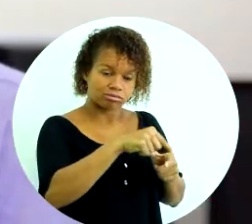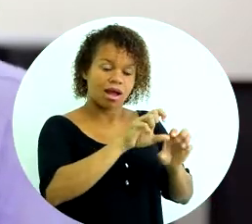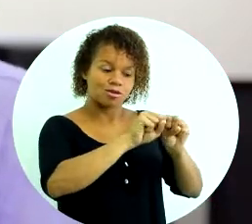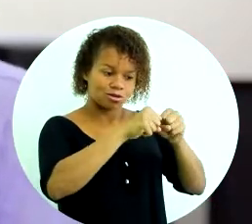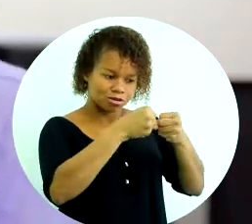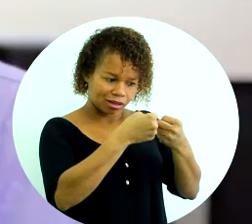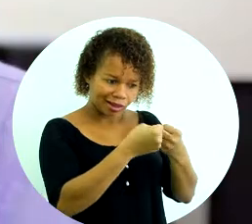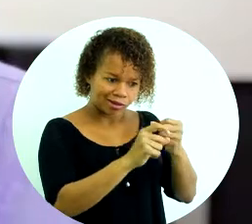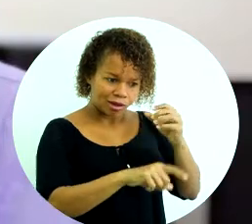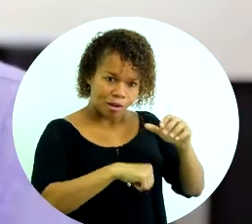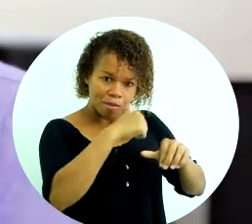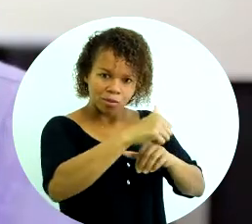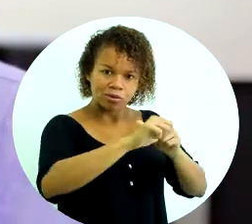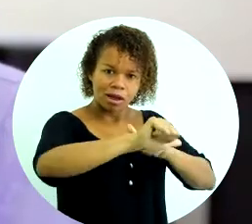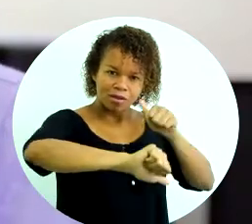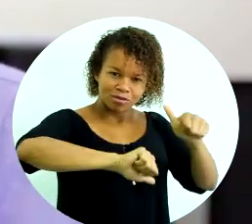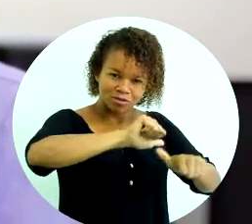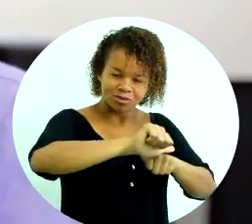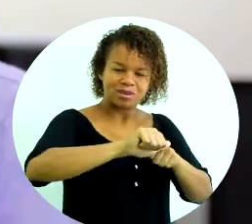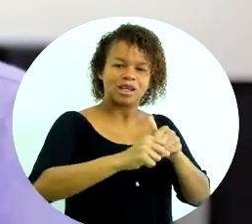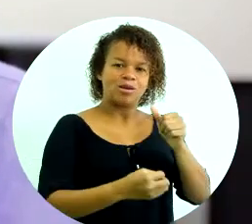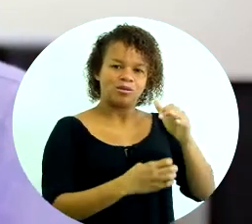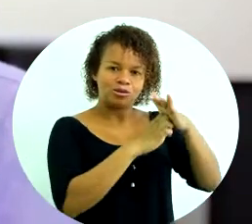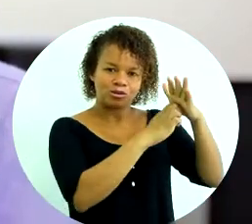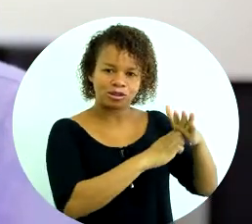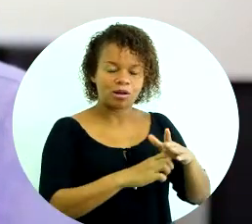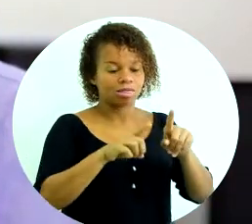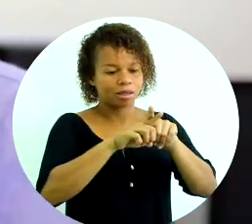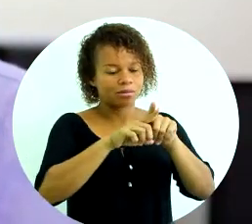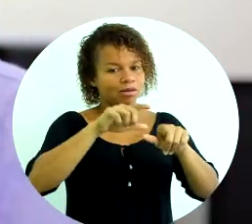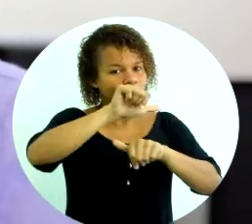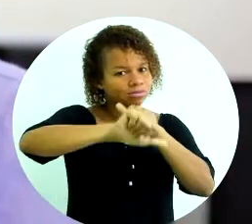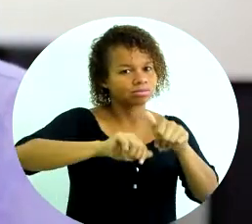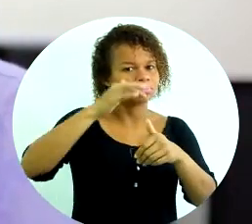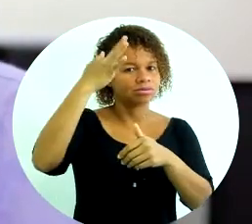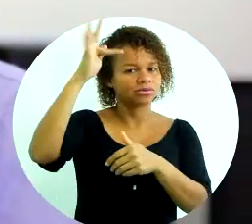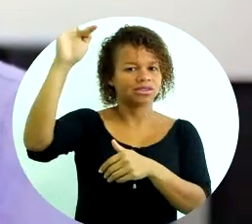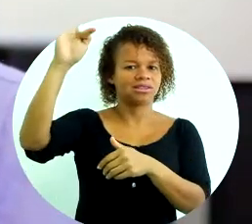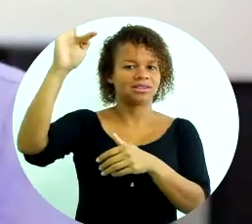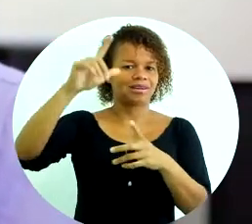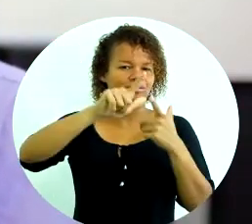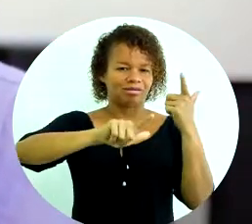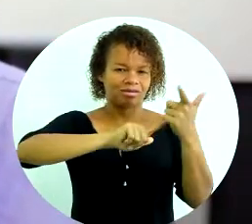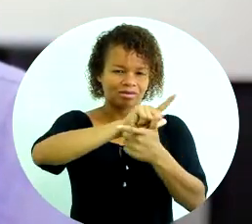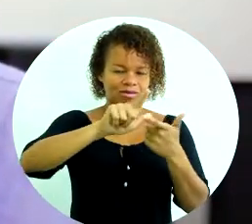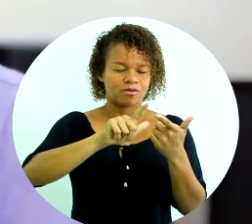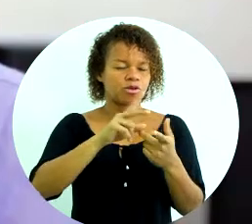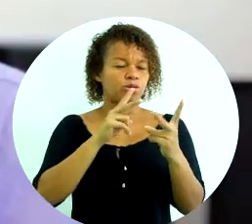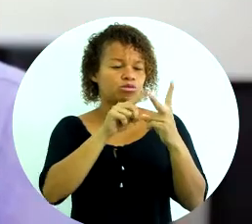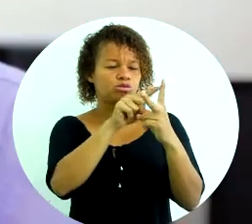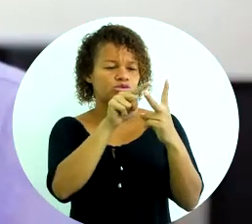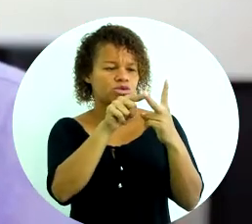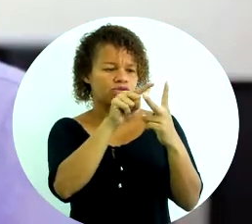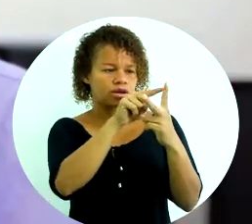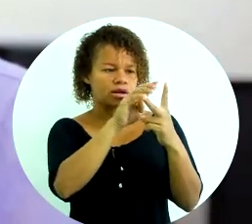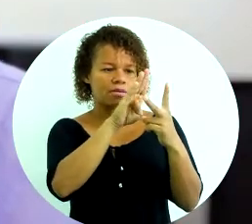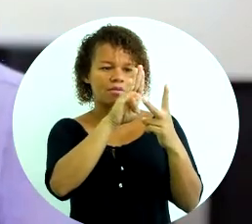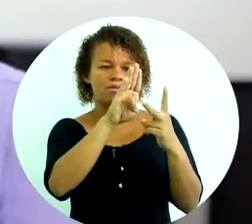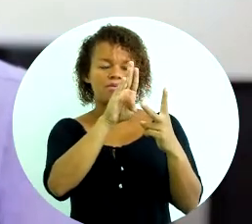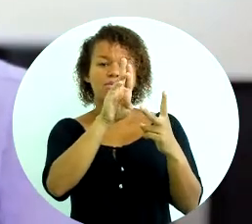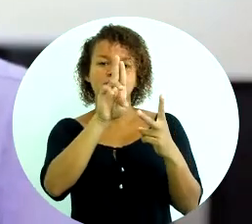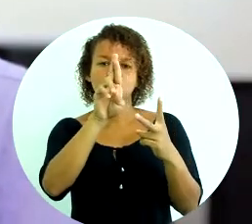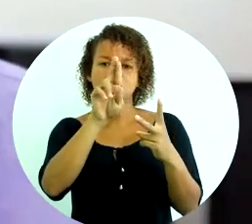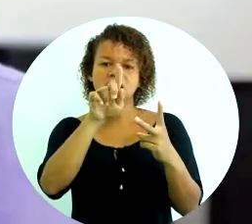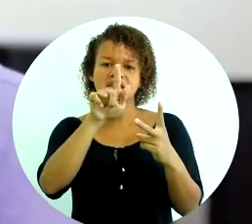sociedade pós-Revolução Industrial e Revolução Francesa temos duas classes antagônicas: